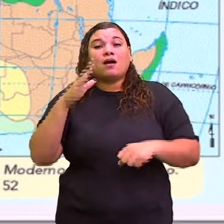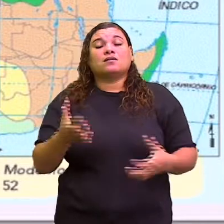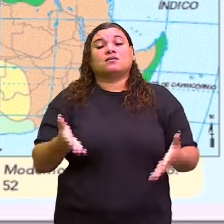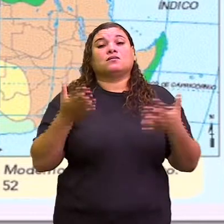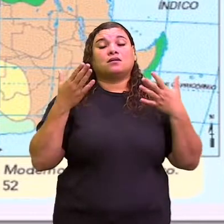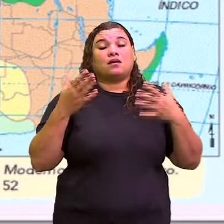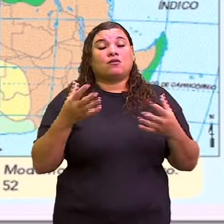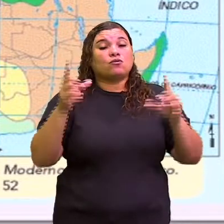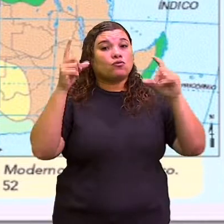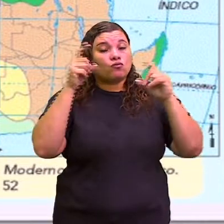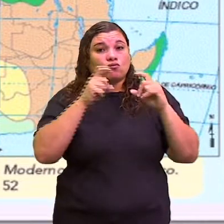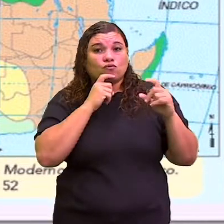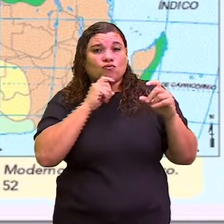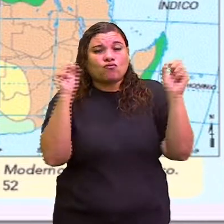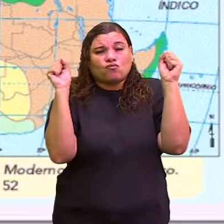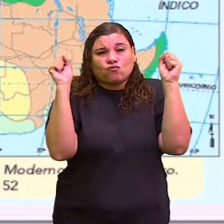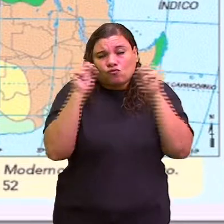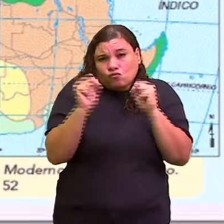entender